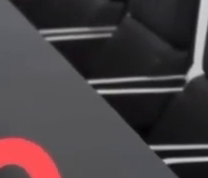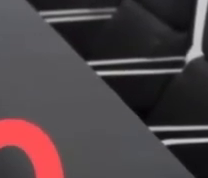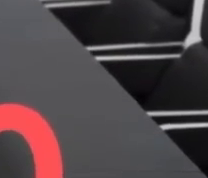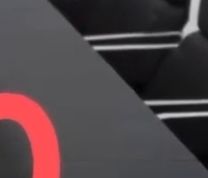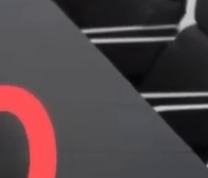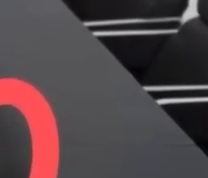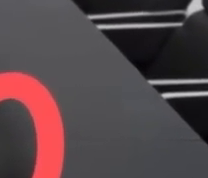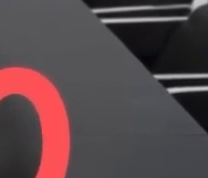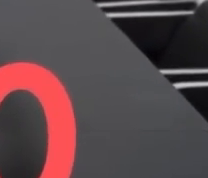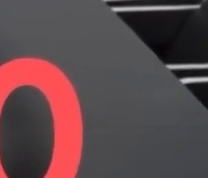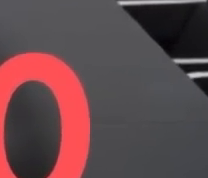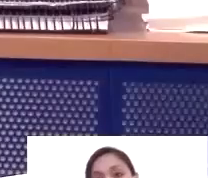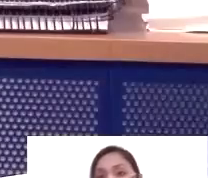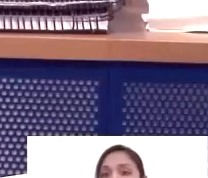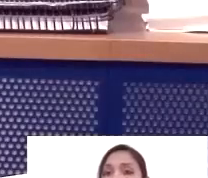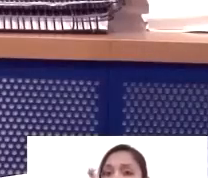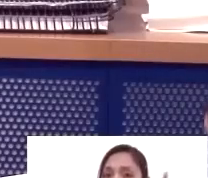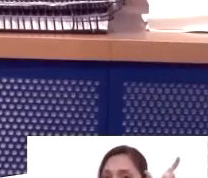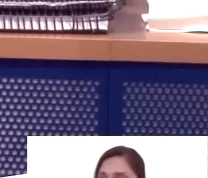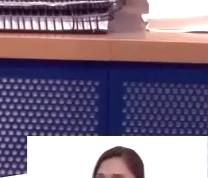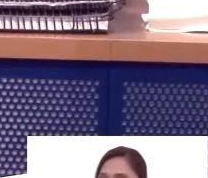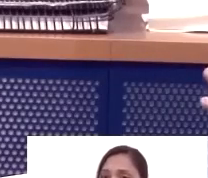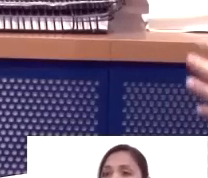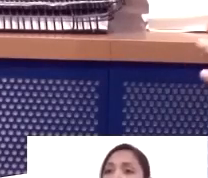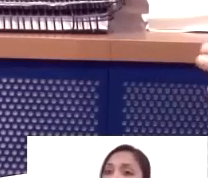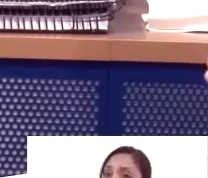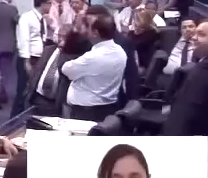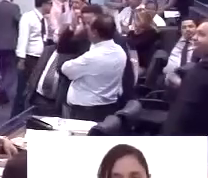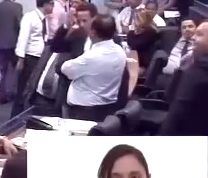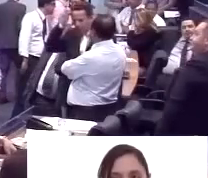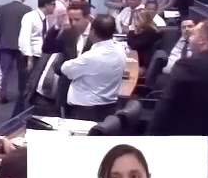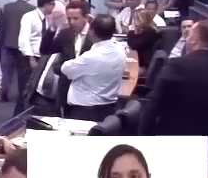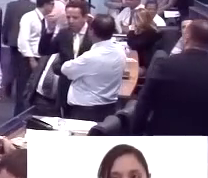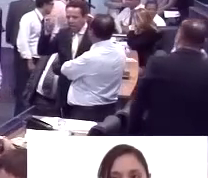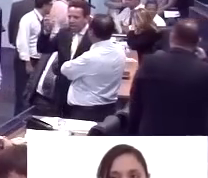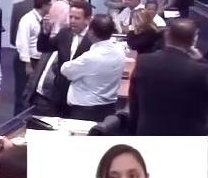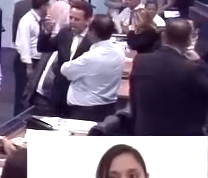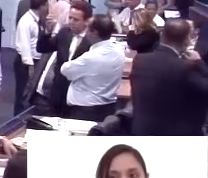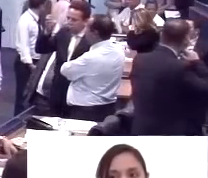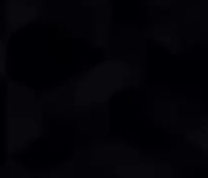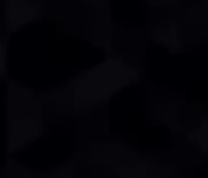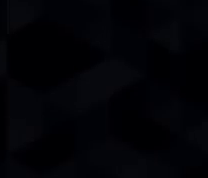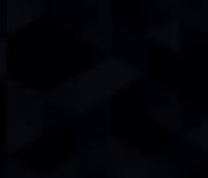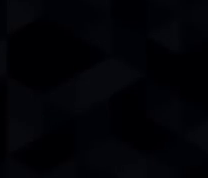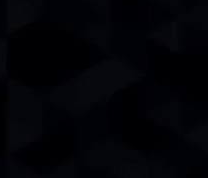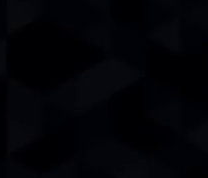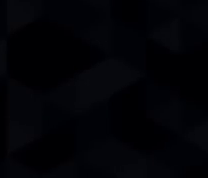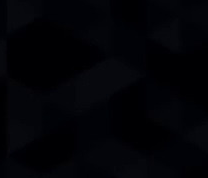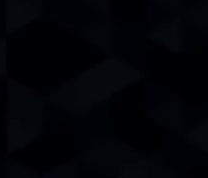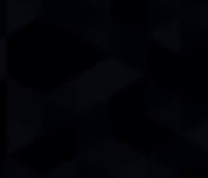mais importantes. Fique ligado aqui na TV Câmara Guarulhos, o canal da cidadania.